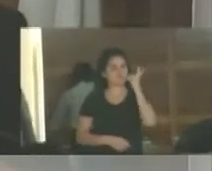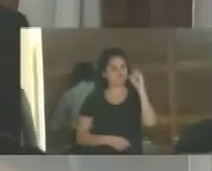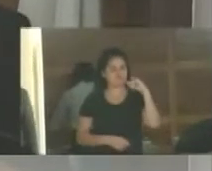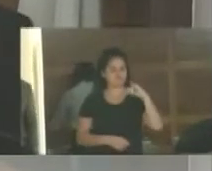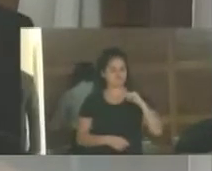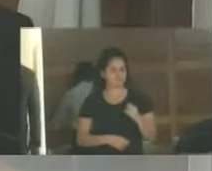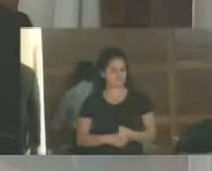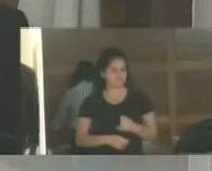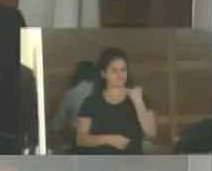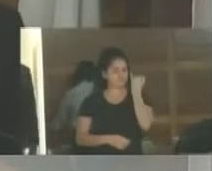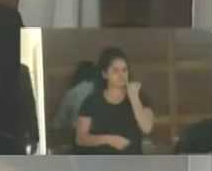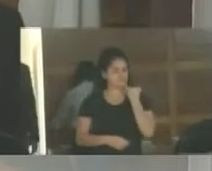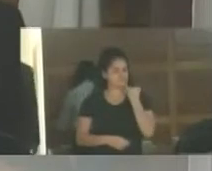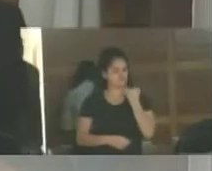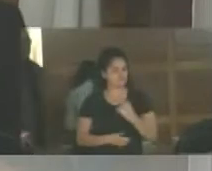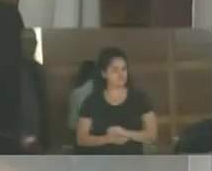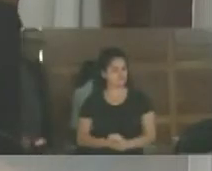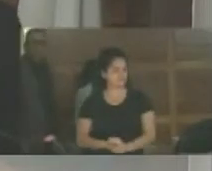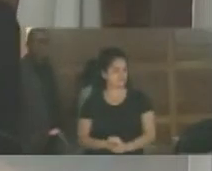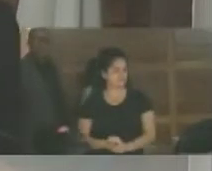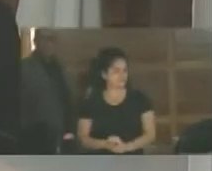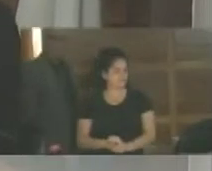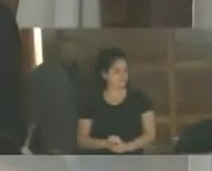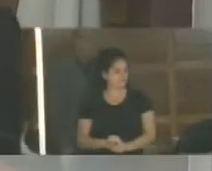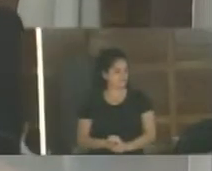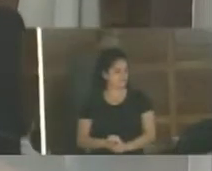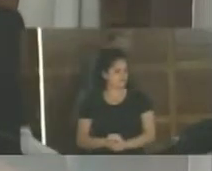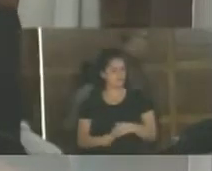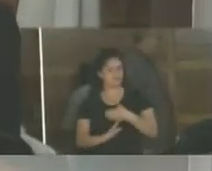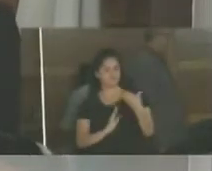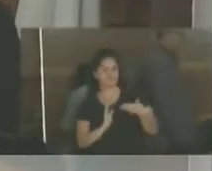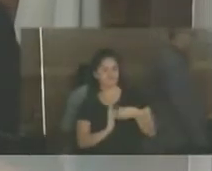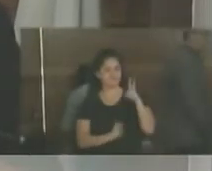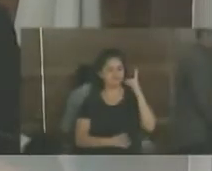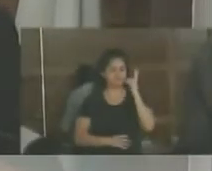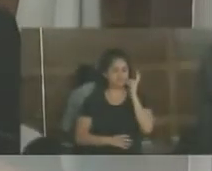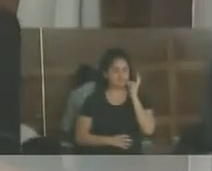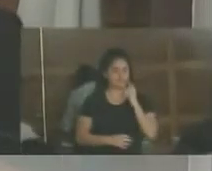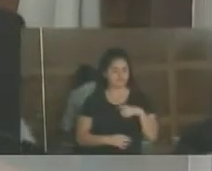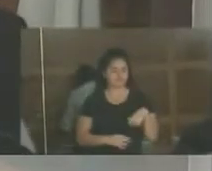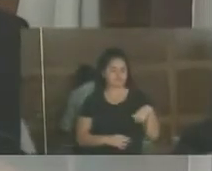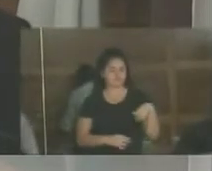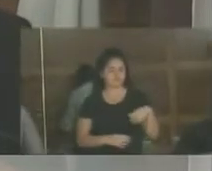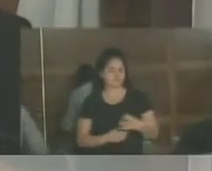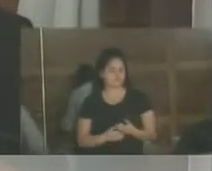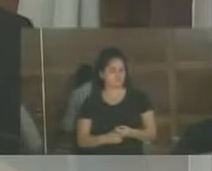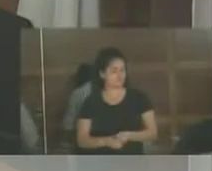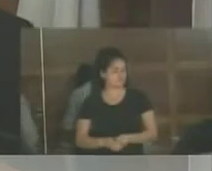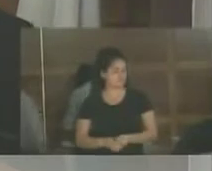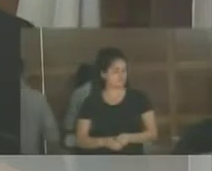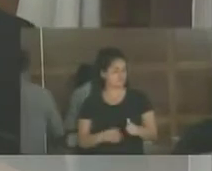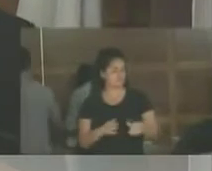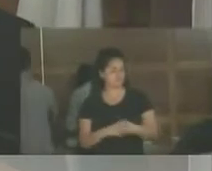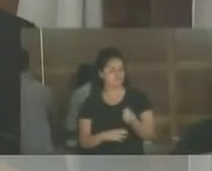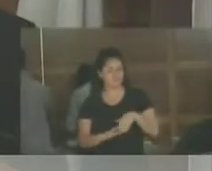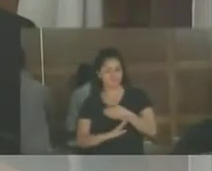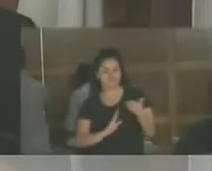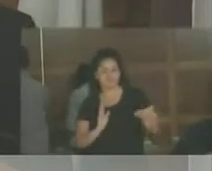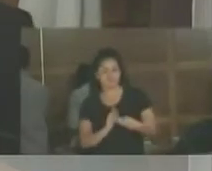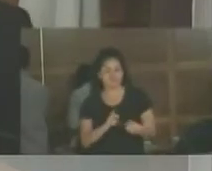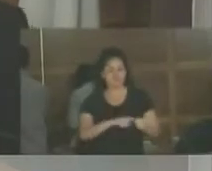pela iniciativa, a visão, né, de que todos os vereadores têm de trazer melhoria para dentro de todo o nosso